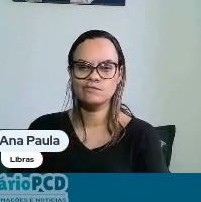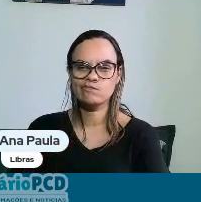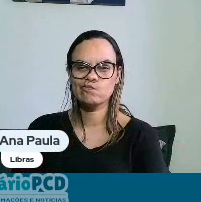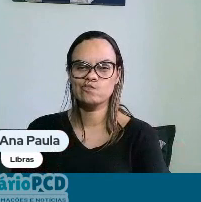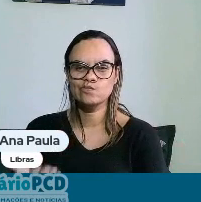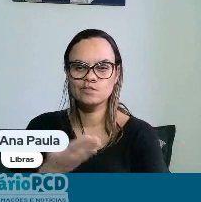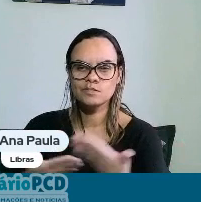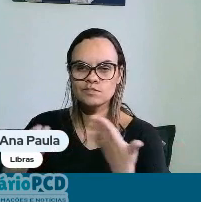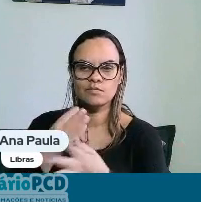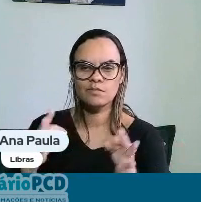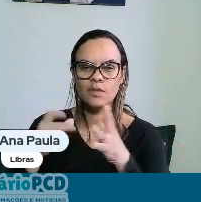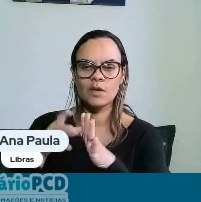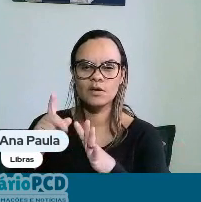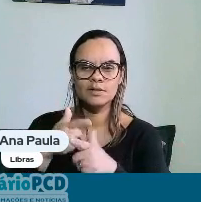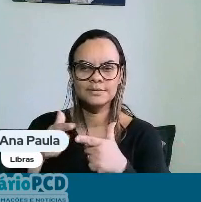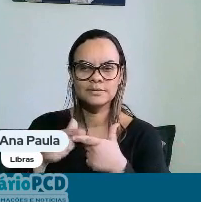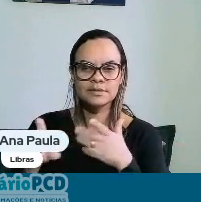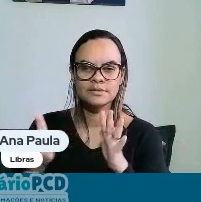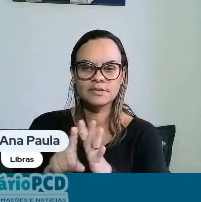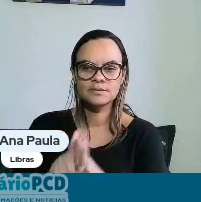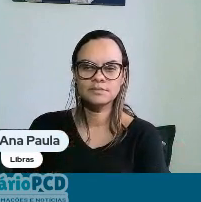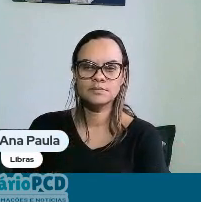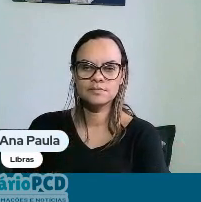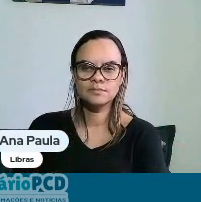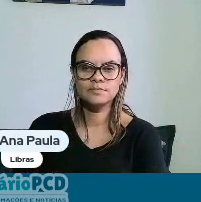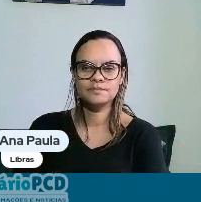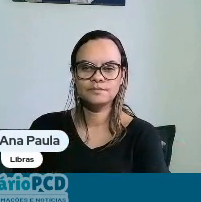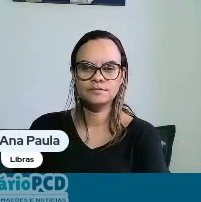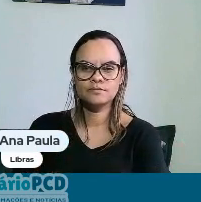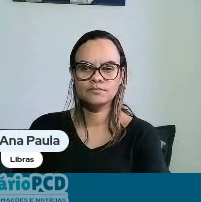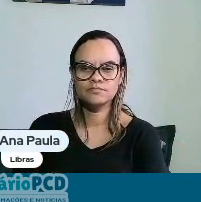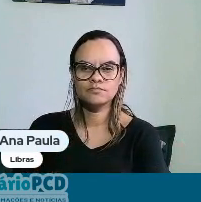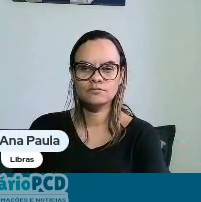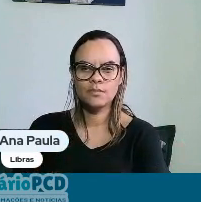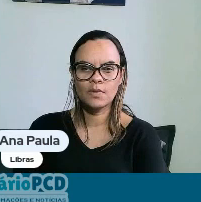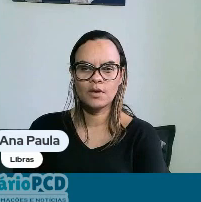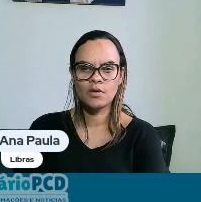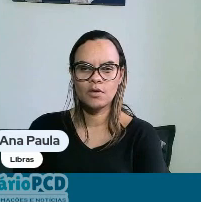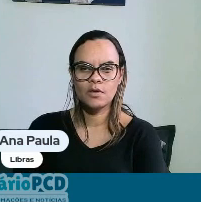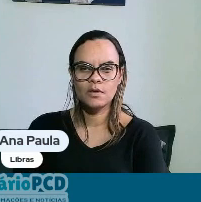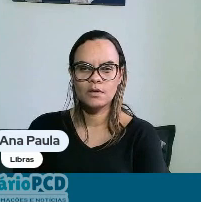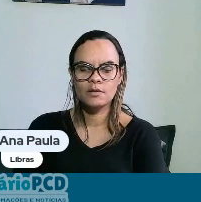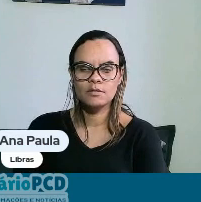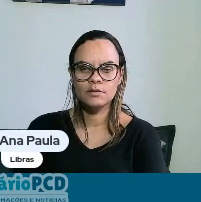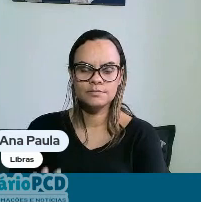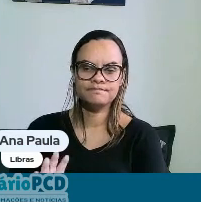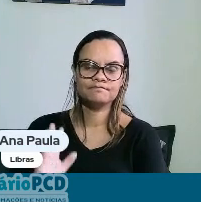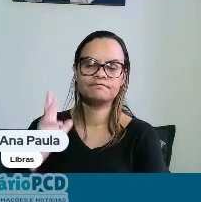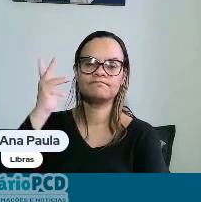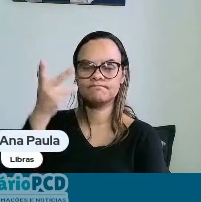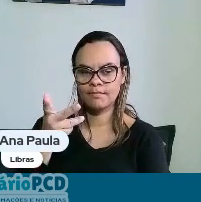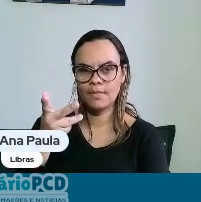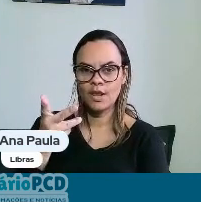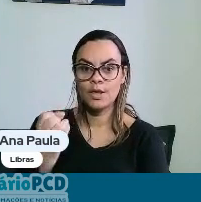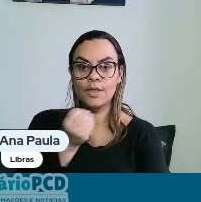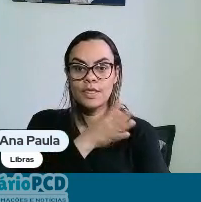com todos os problemas da legislação atual e mais os problemas que certamente ocorrerão do novo